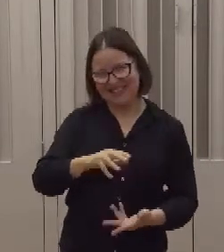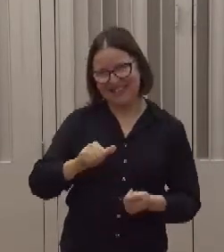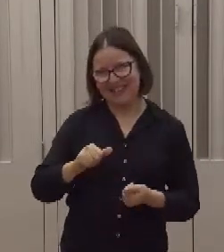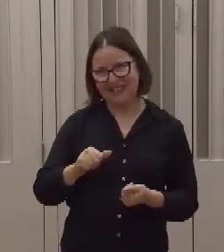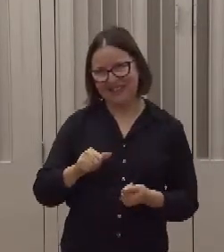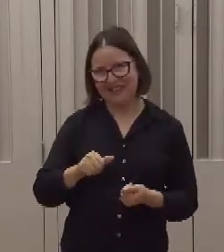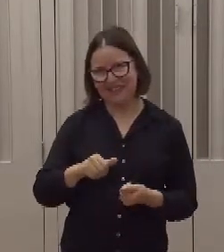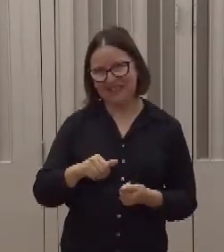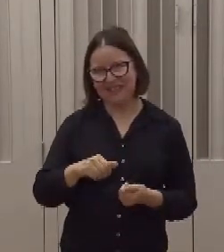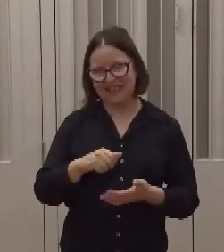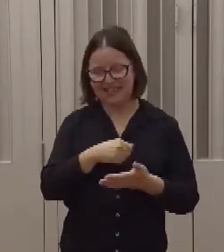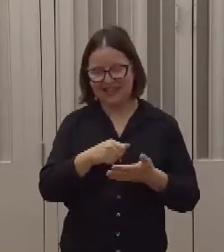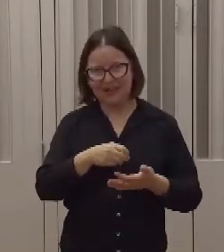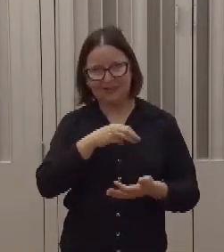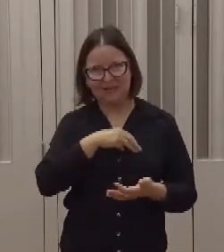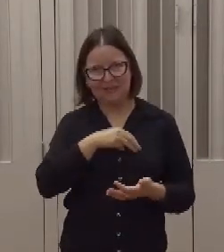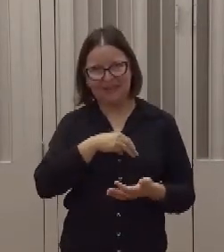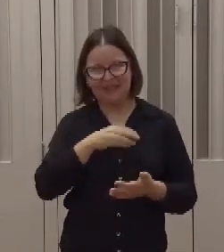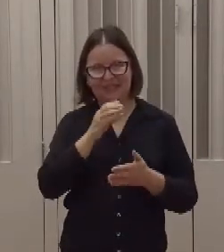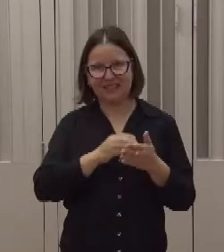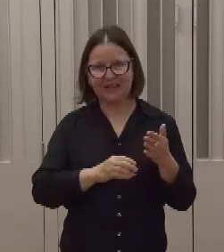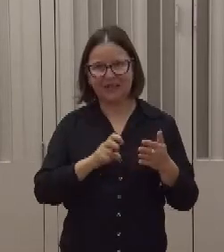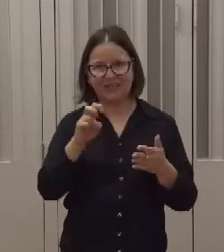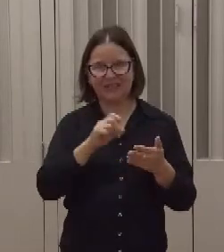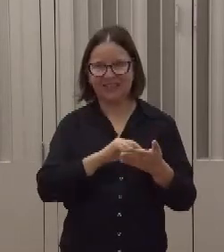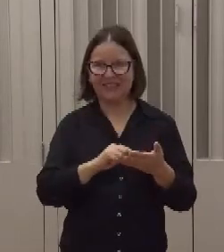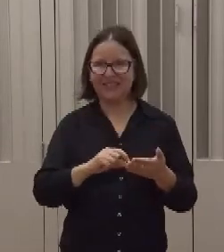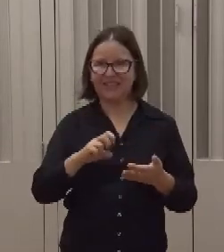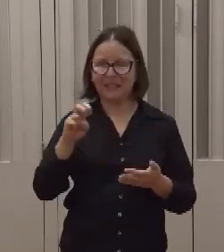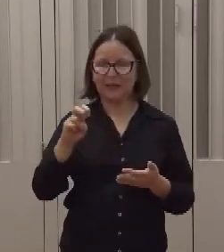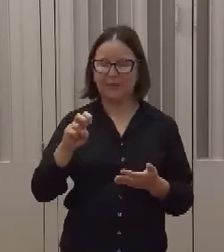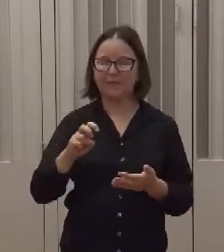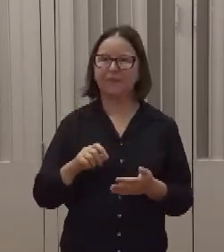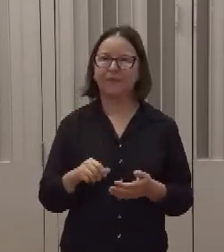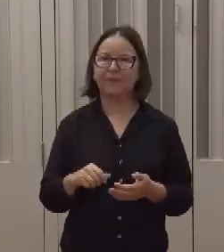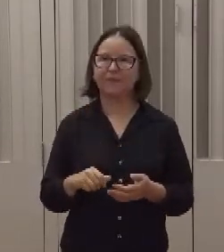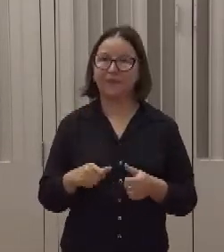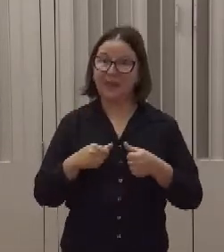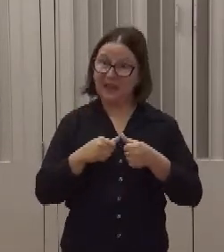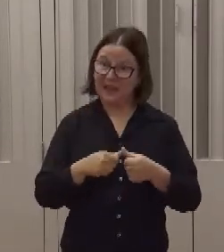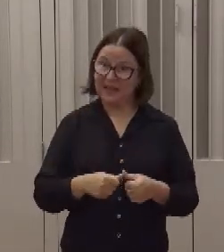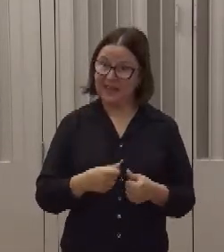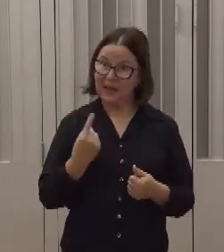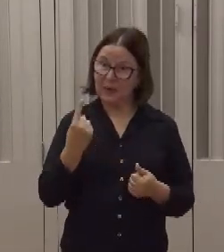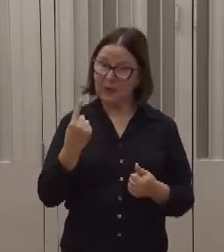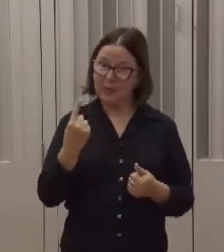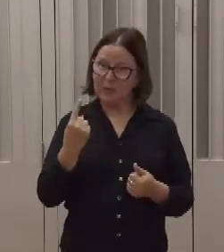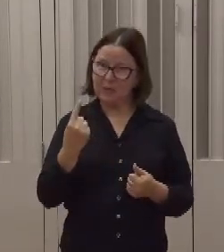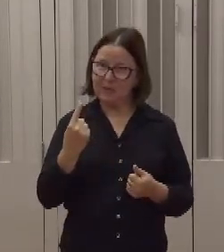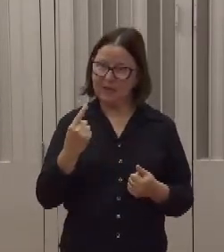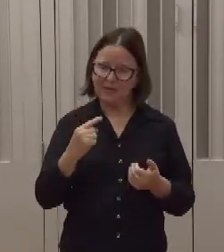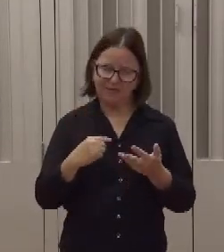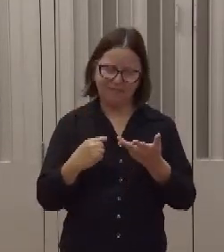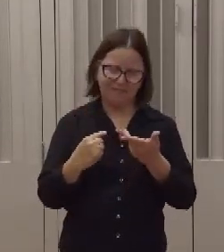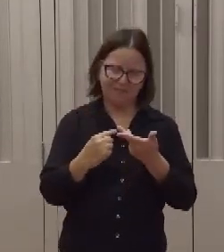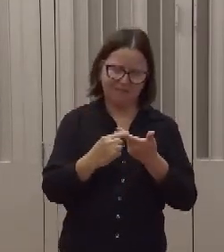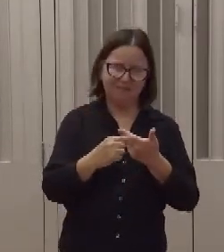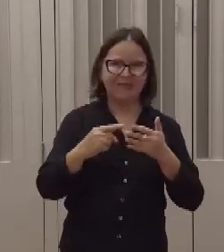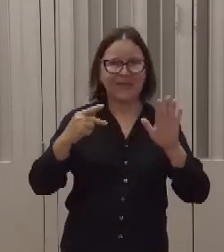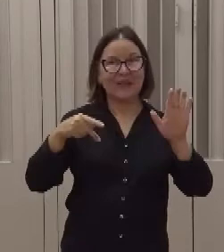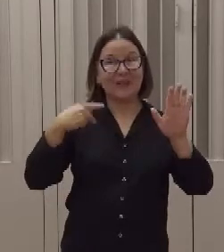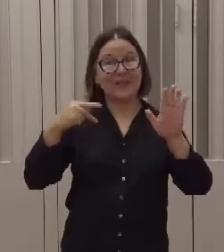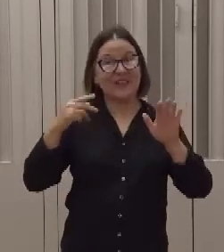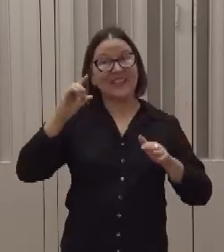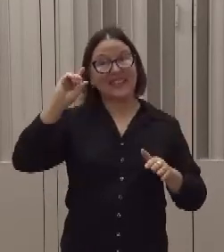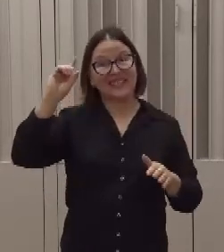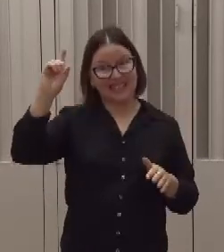Mateus 5:5. Essa é só uma das várias promessas de Deus aos seus santos a respeito de